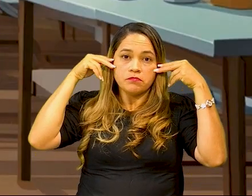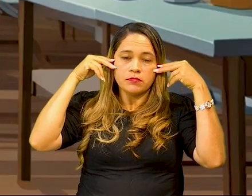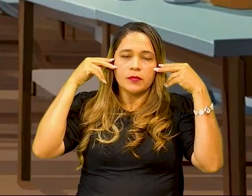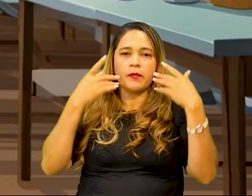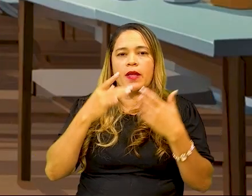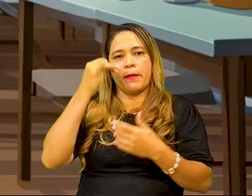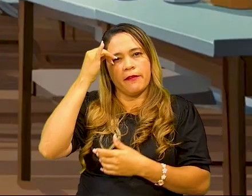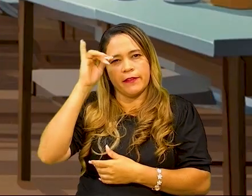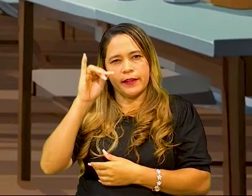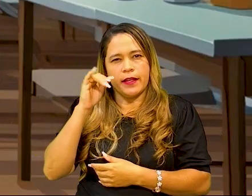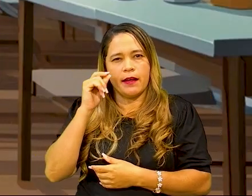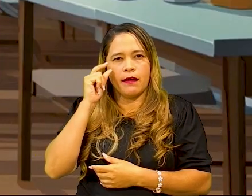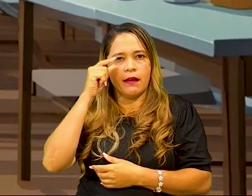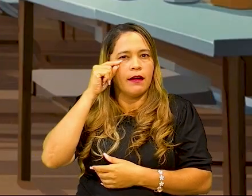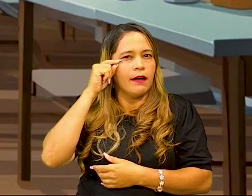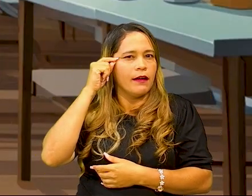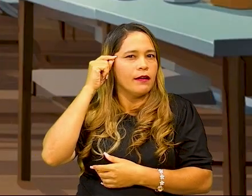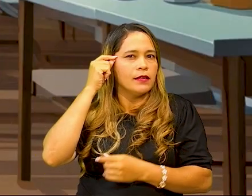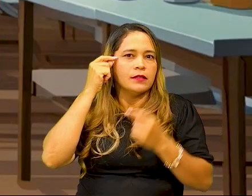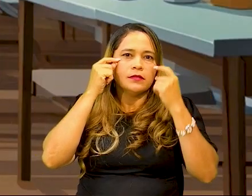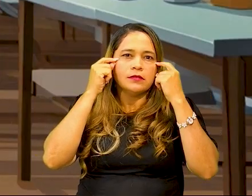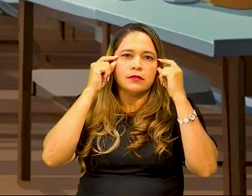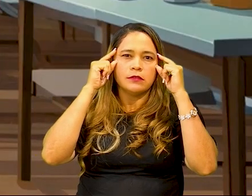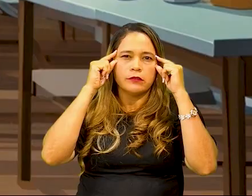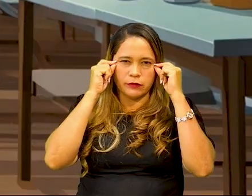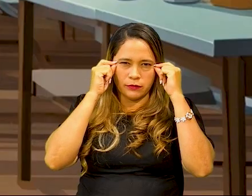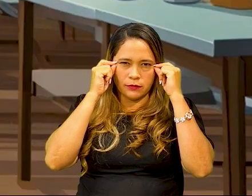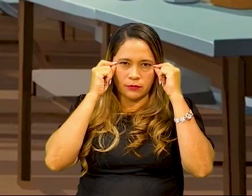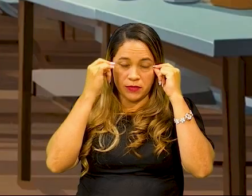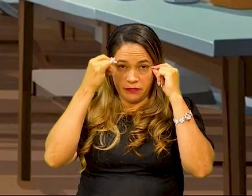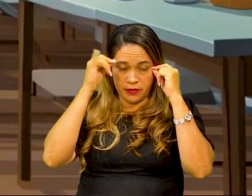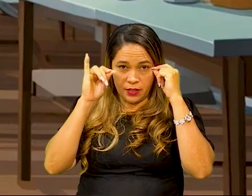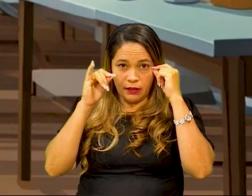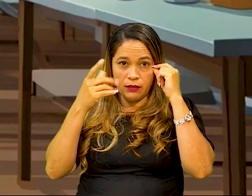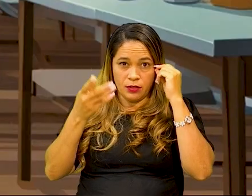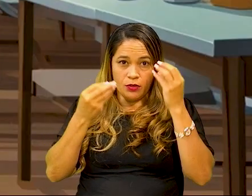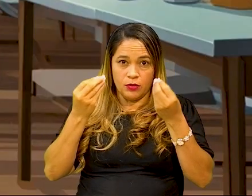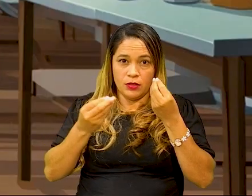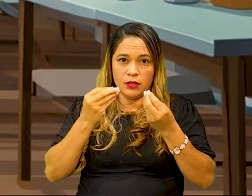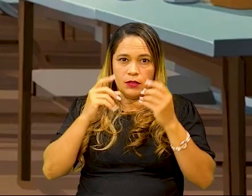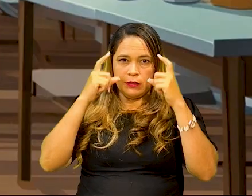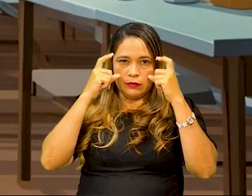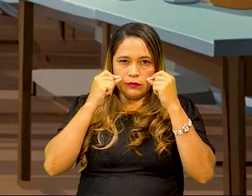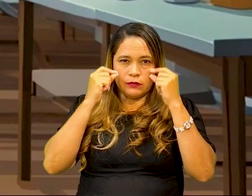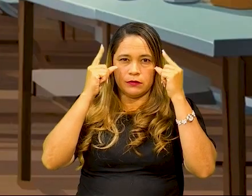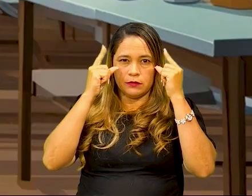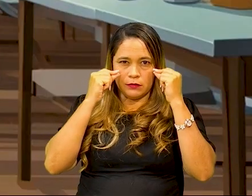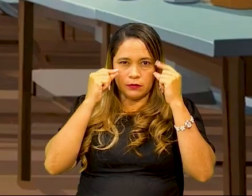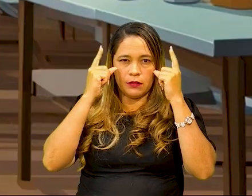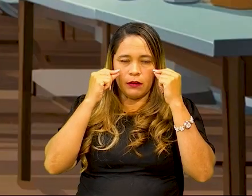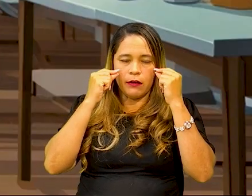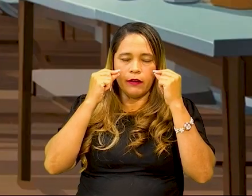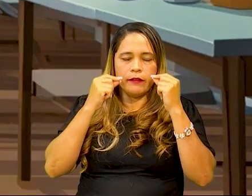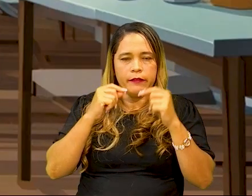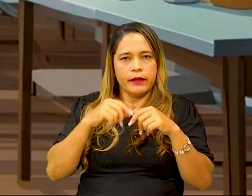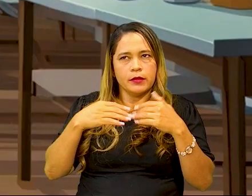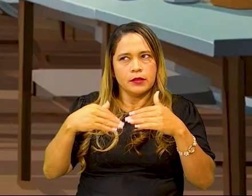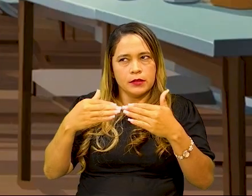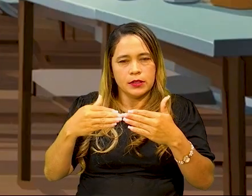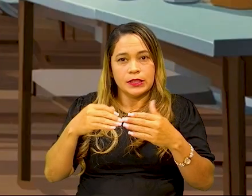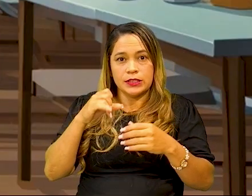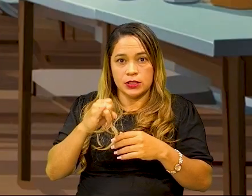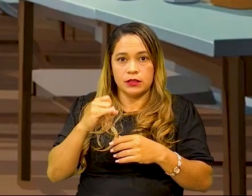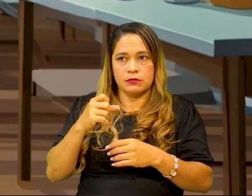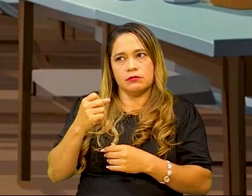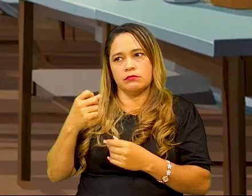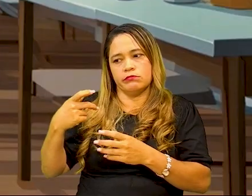evitar a ruga. O que é a ruga? É uma marca de expressão. E ela se forma quando a gente faz as contrações da musculatura. Se de repente eu injeto uma